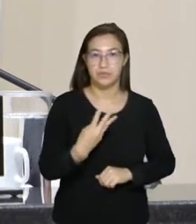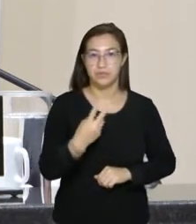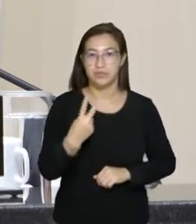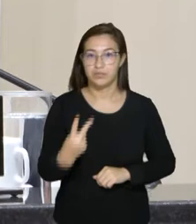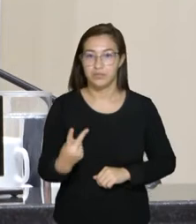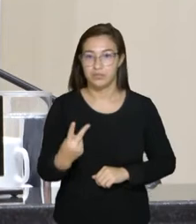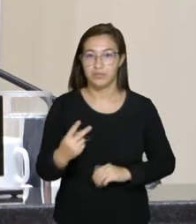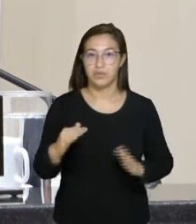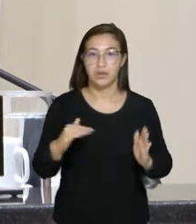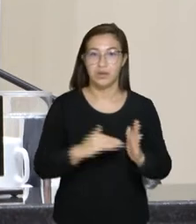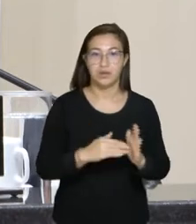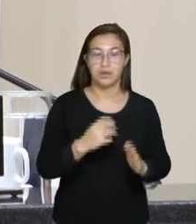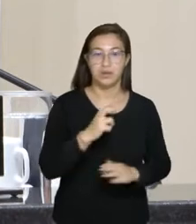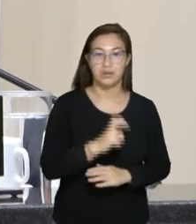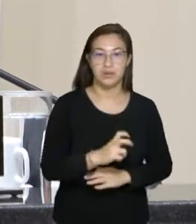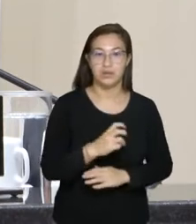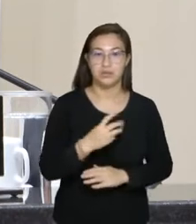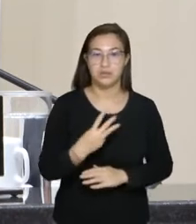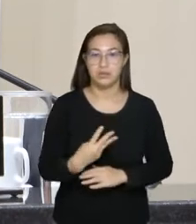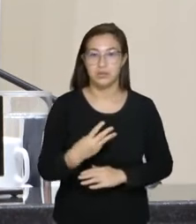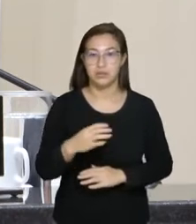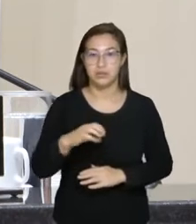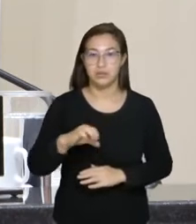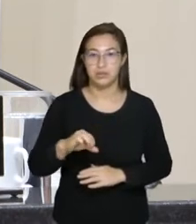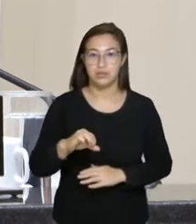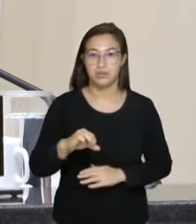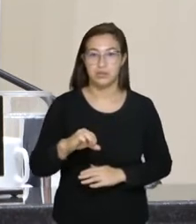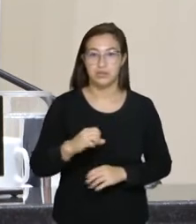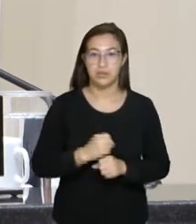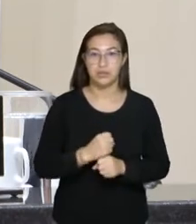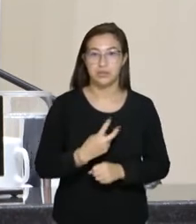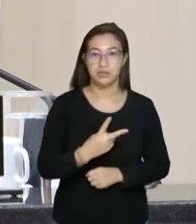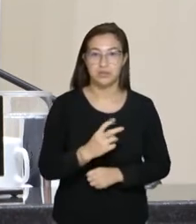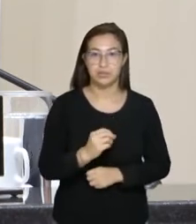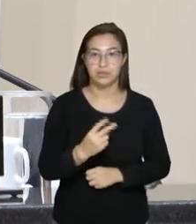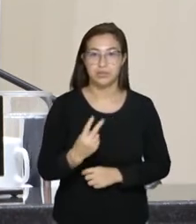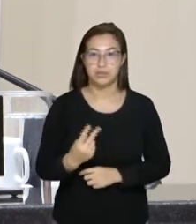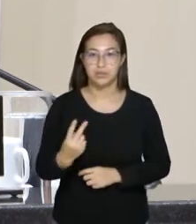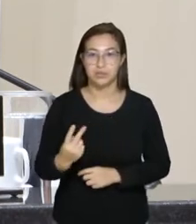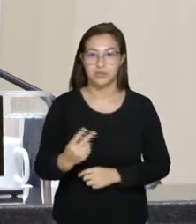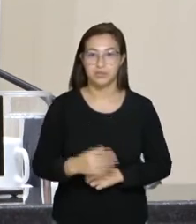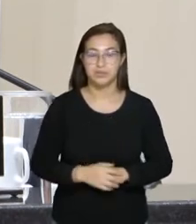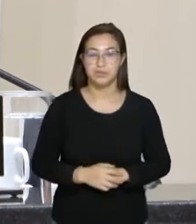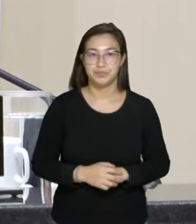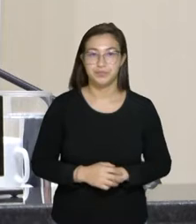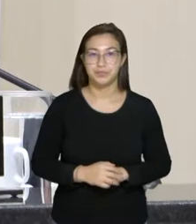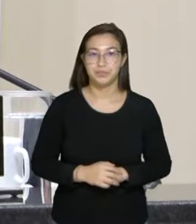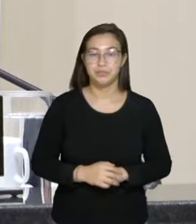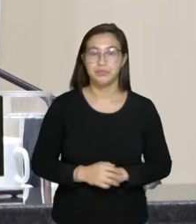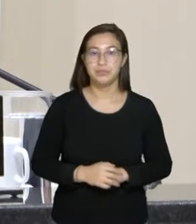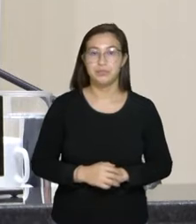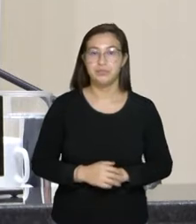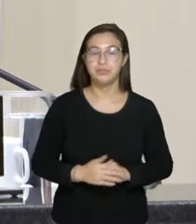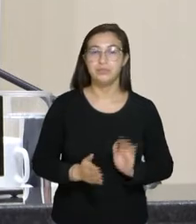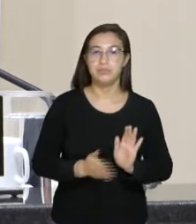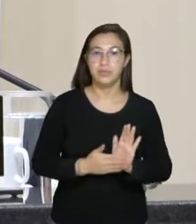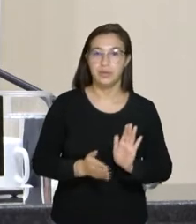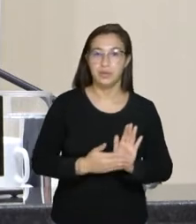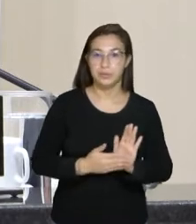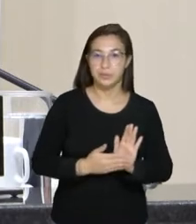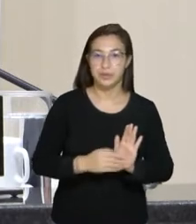532 a 539-2022. As demais proposições não